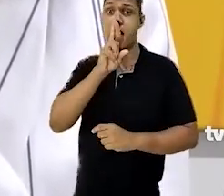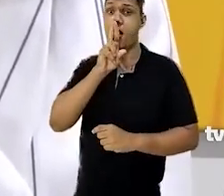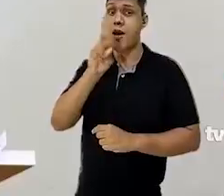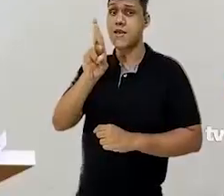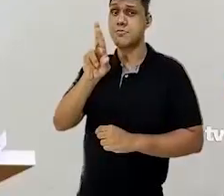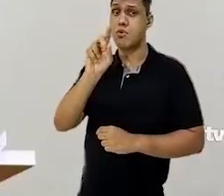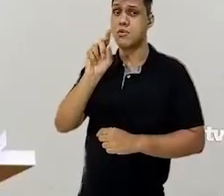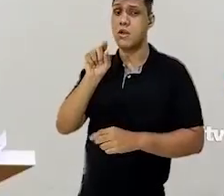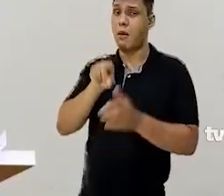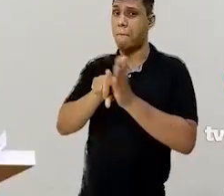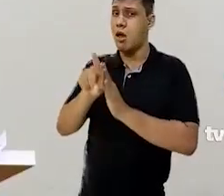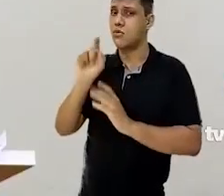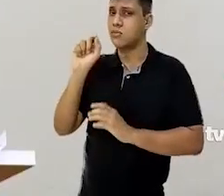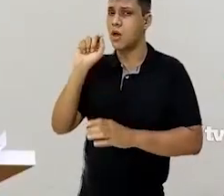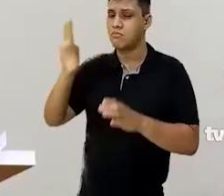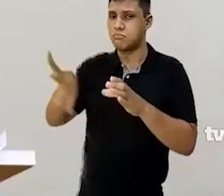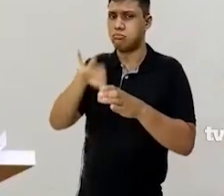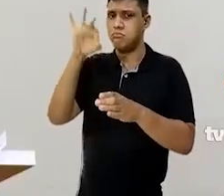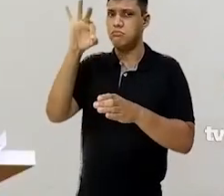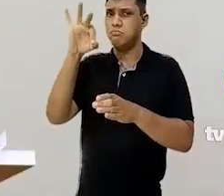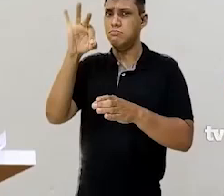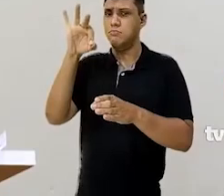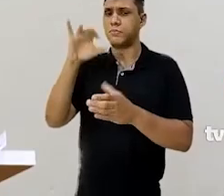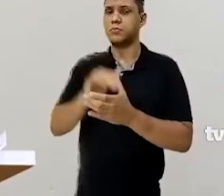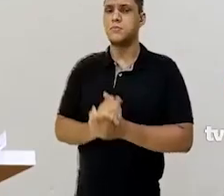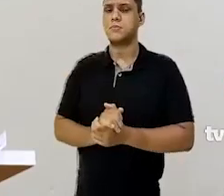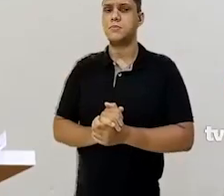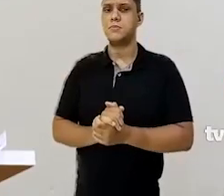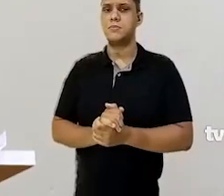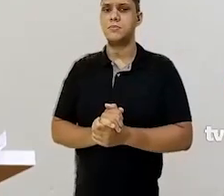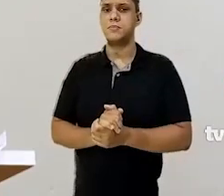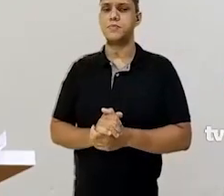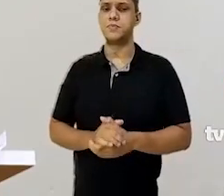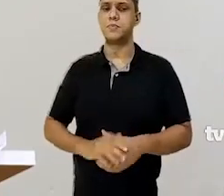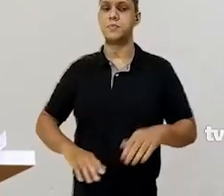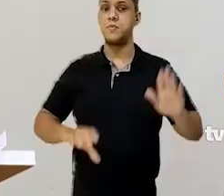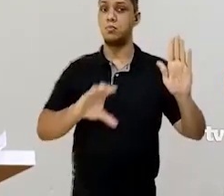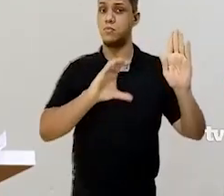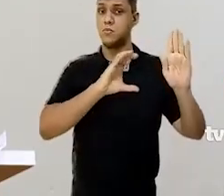esta pergunta vai ser o candidato...